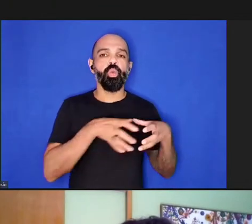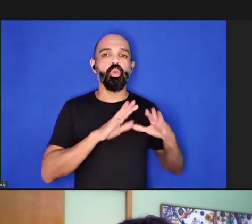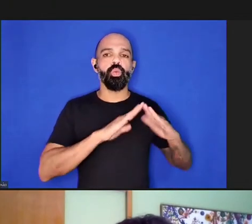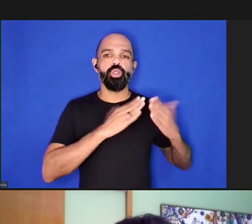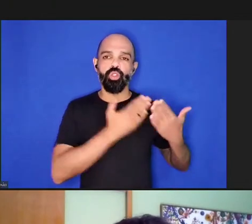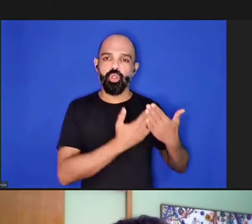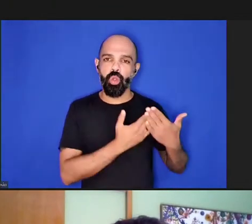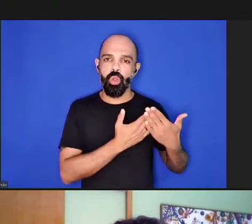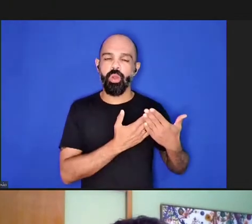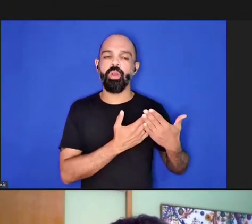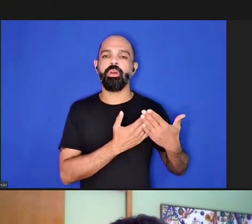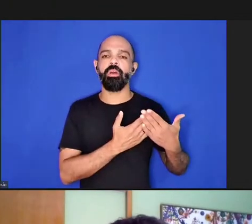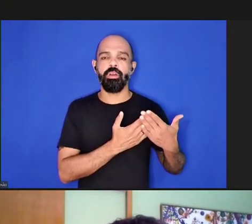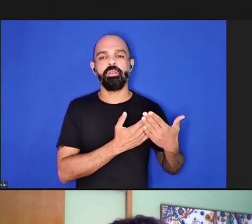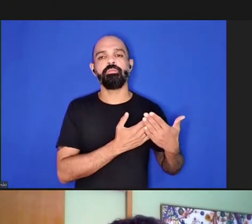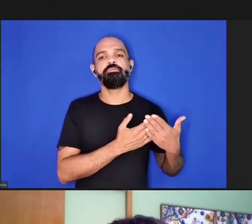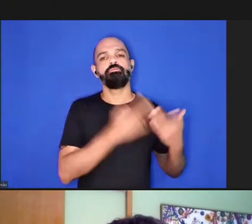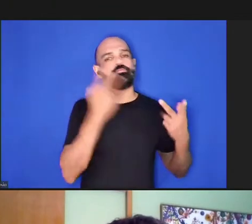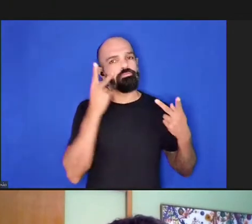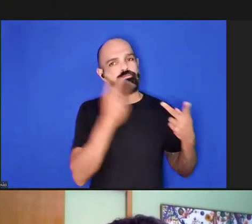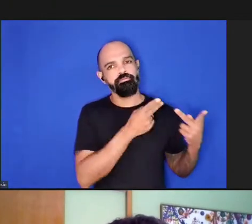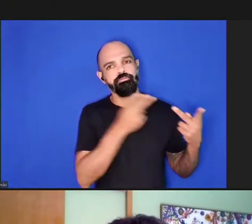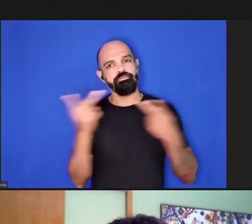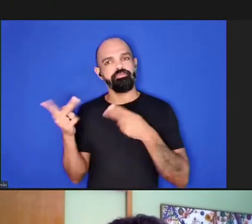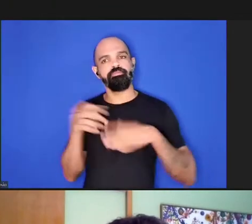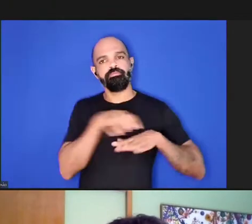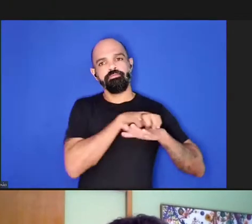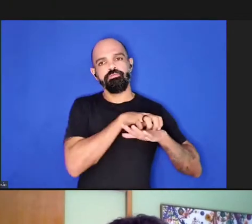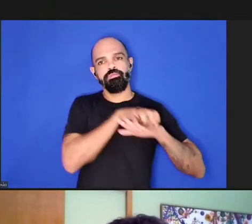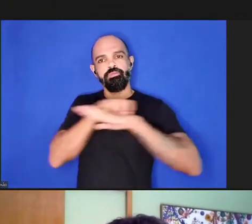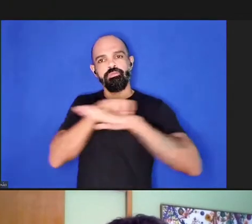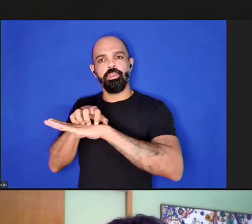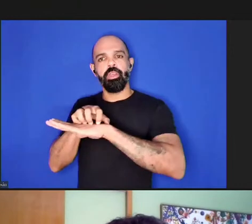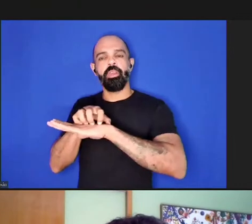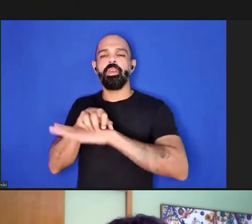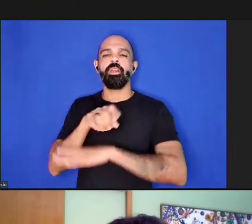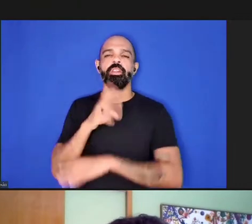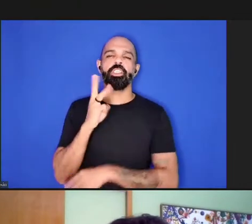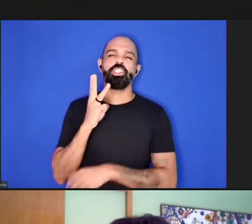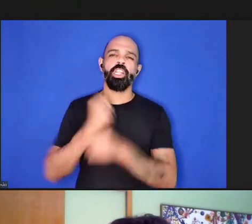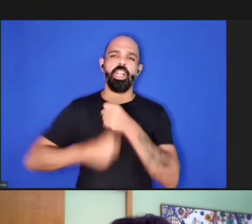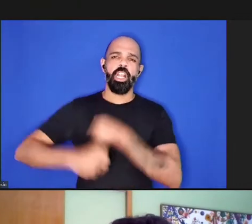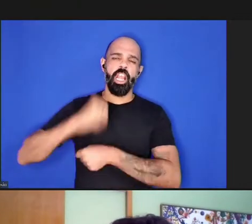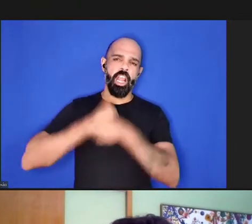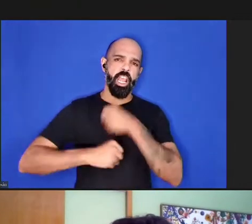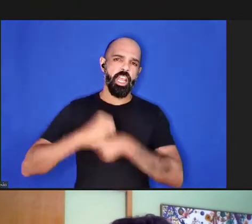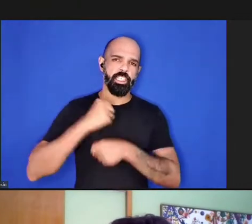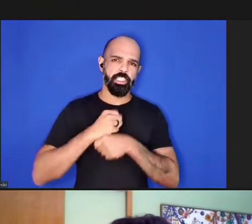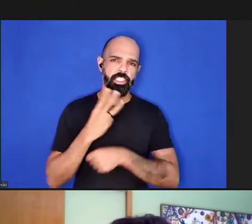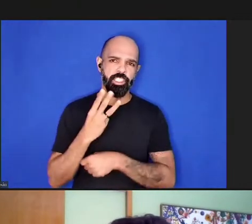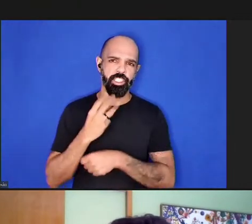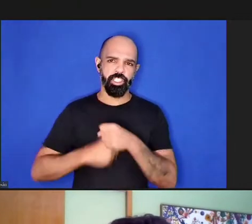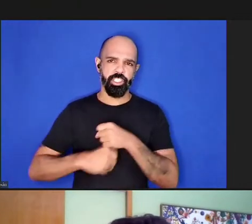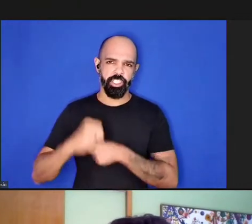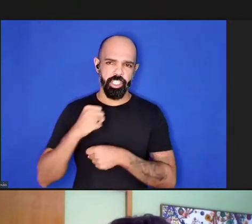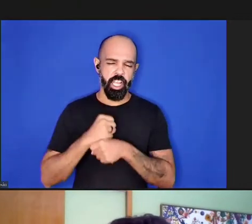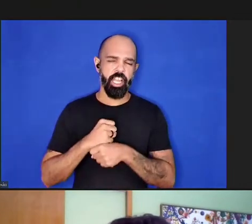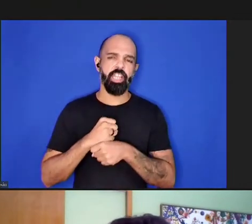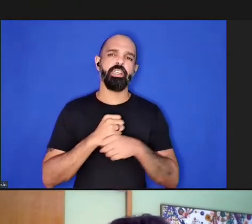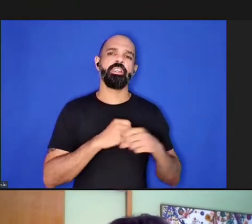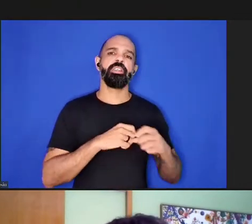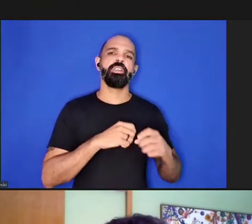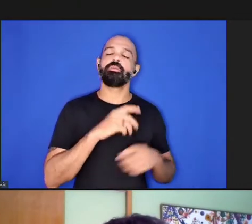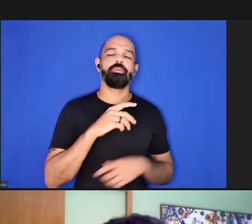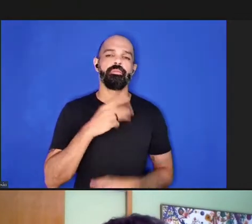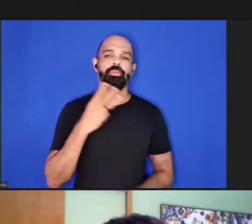que vêm nos visitar. São dos últimos 3 anos do currículo escolar. A